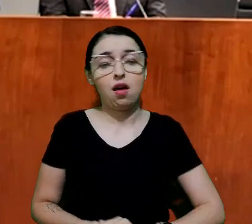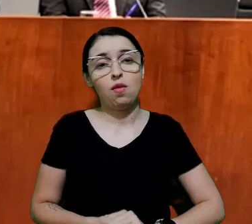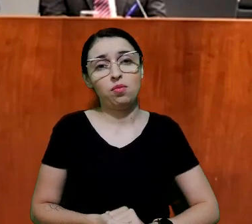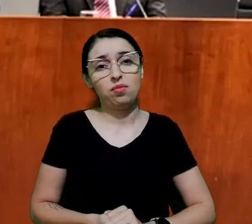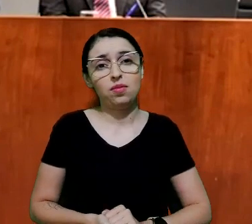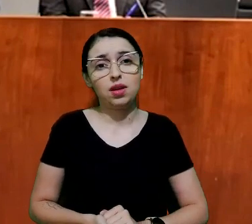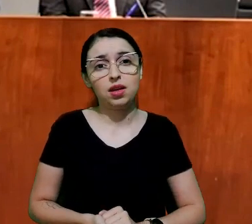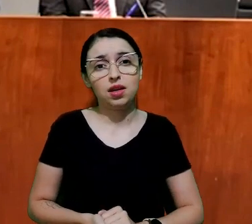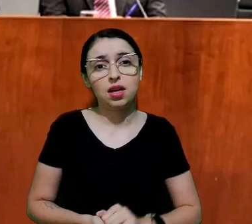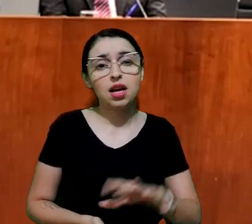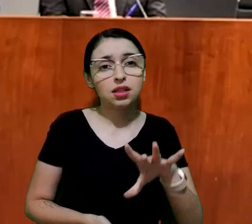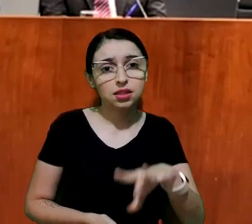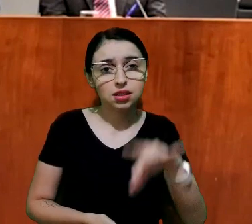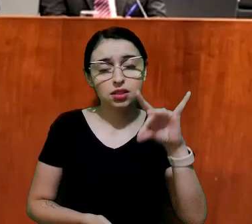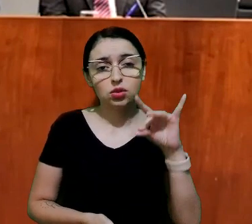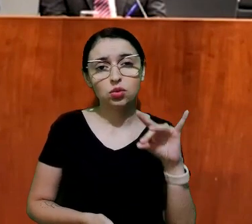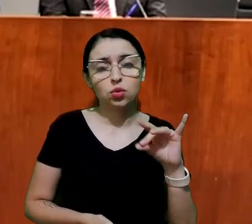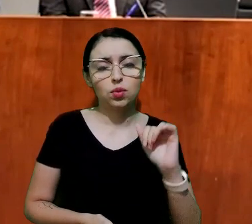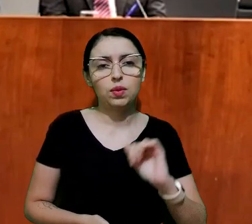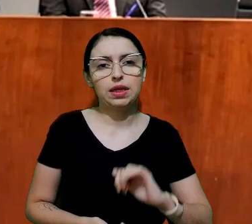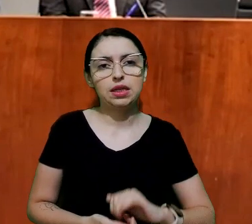das decisões